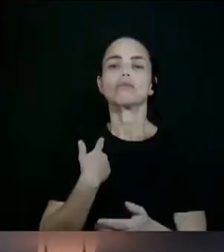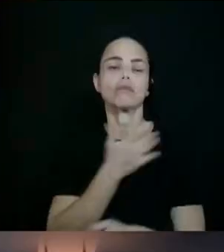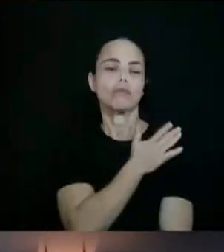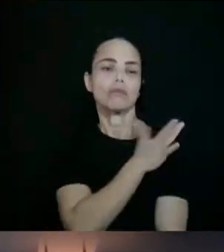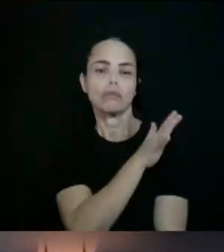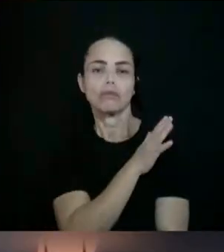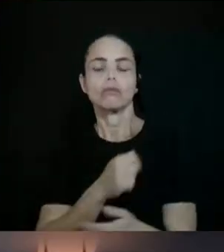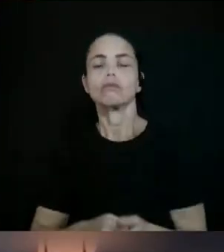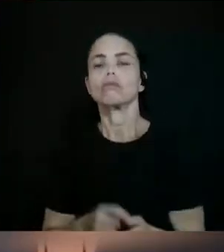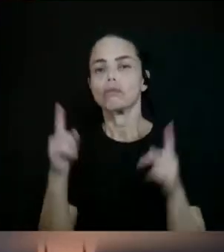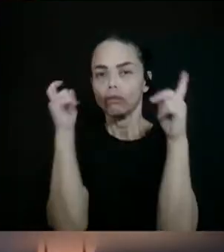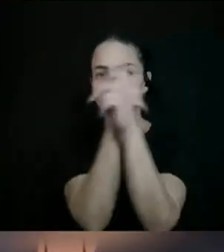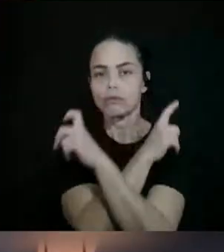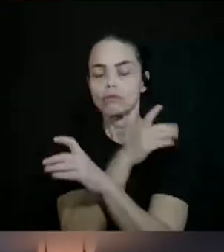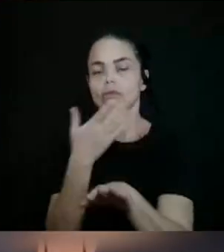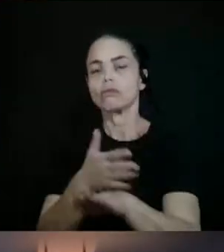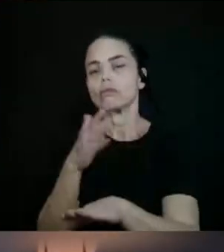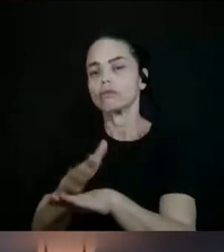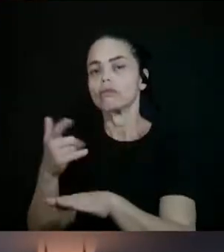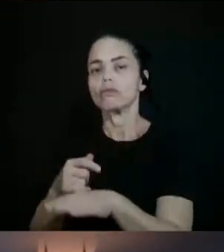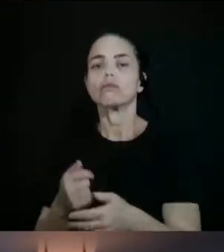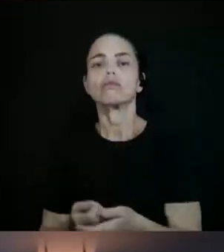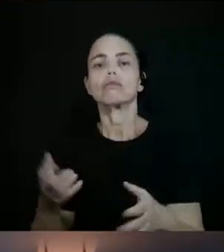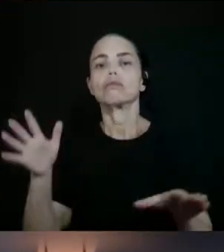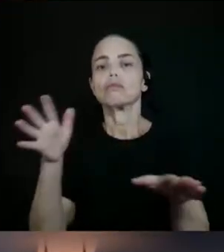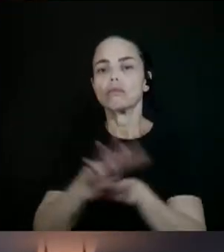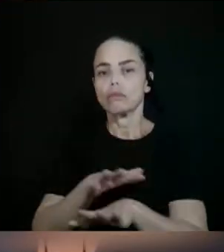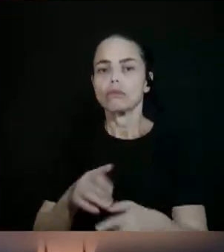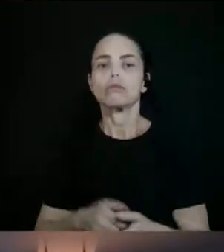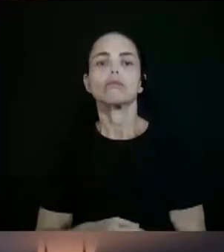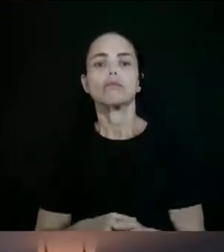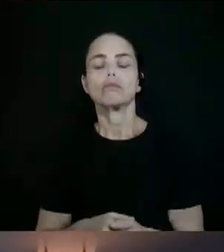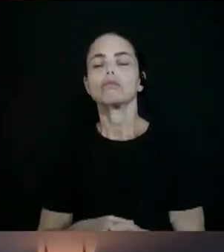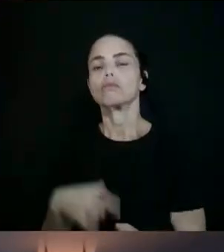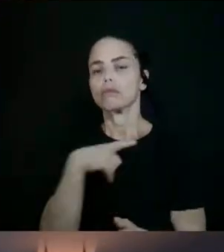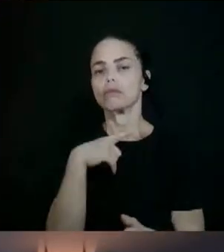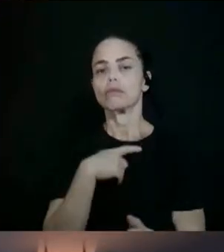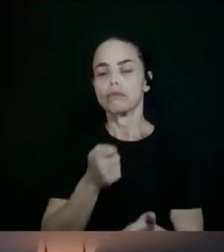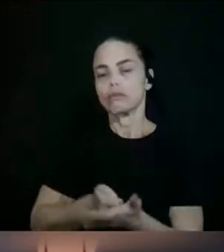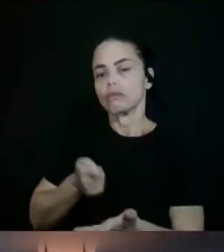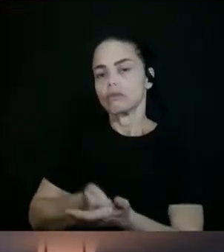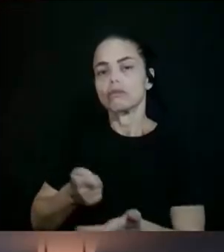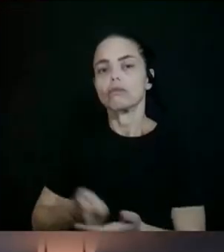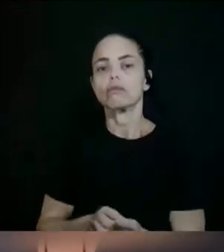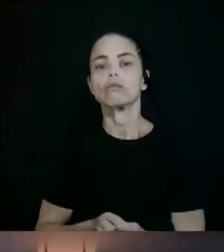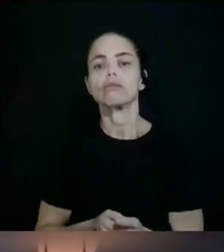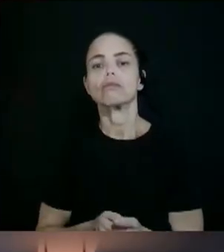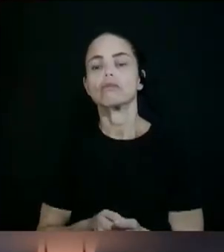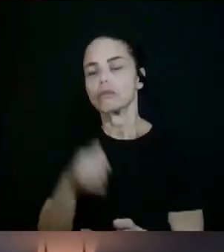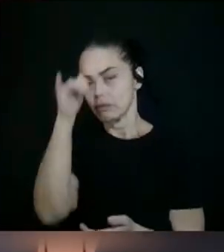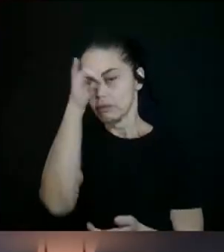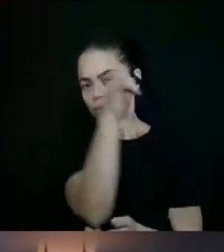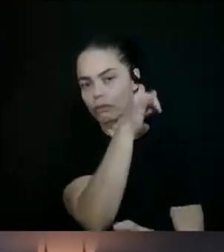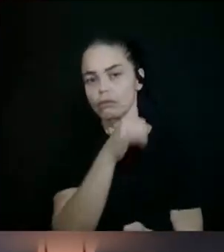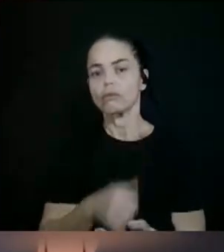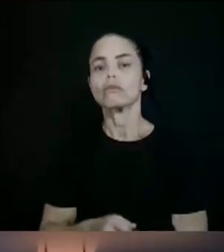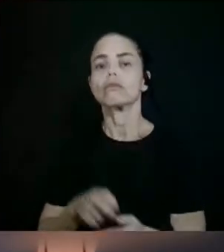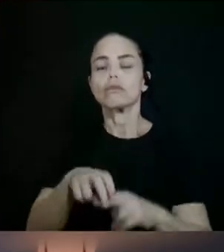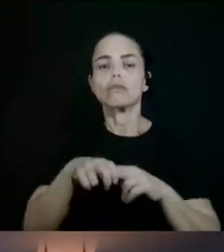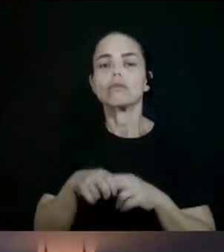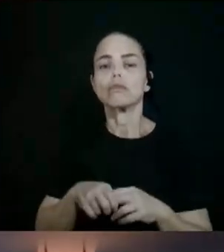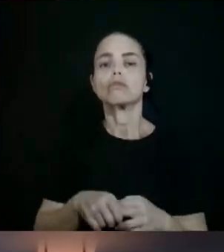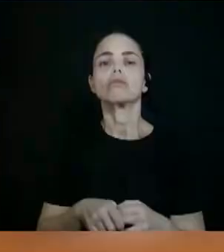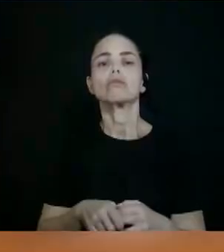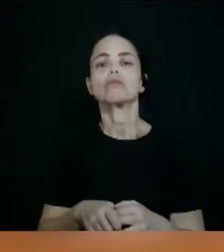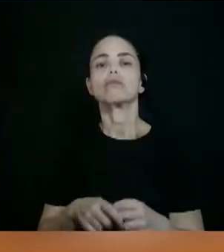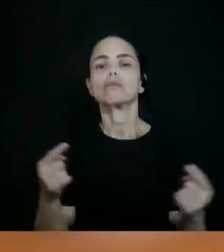dificultar essa participação e essa inclusão, nós temos a obrigação de evitar, né? Então, por isso que eu dei parecer contrário